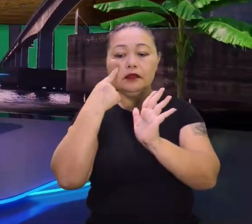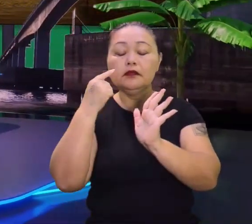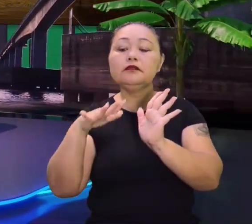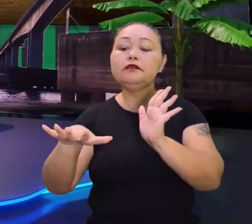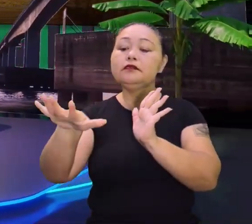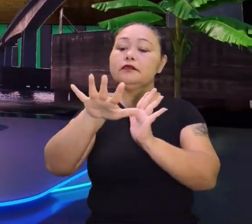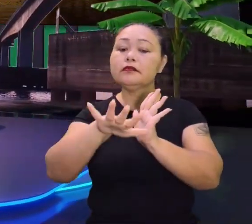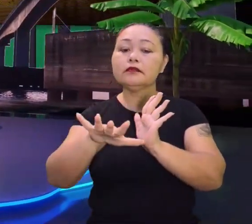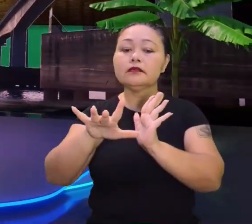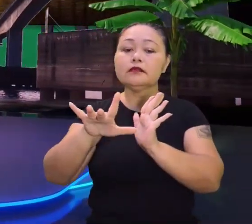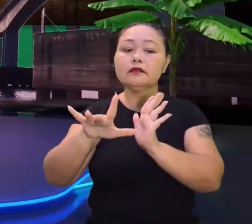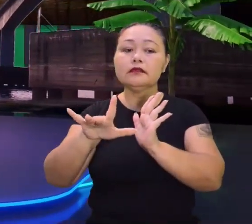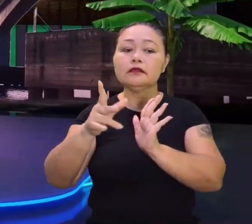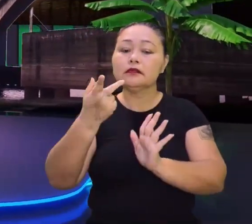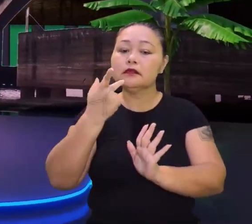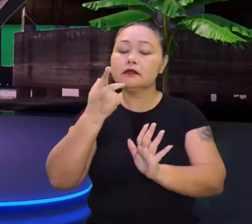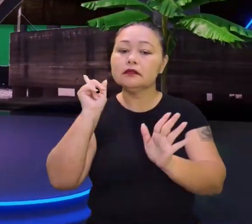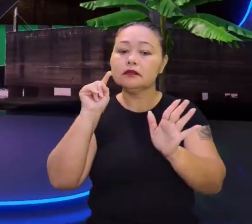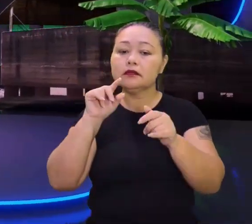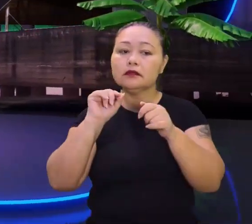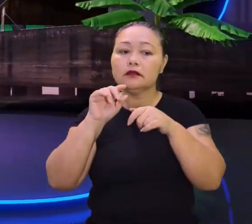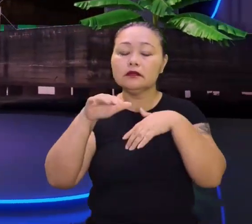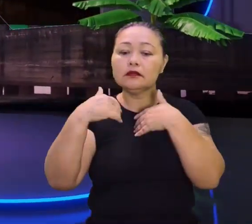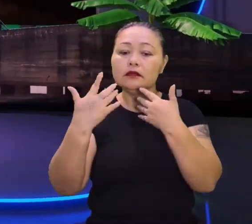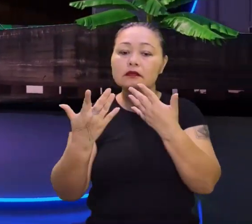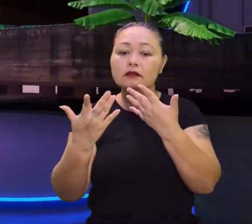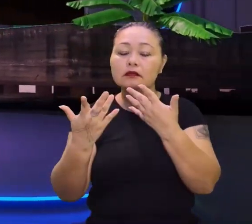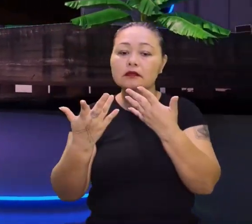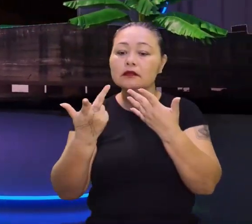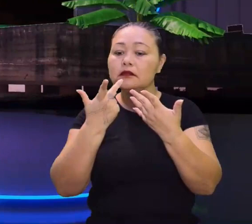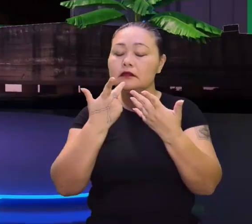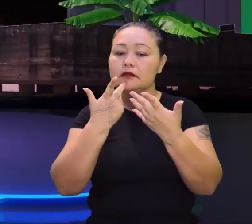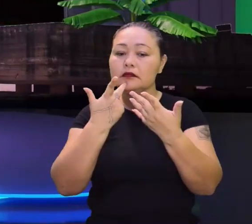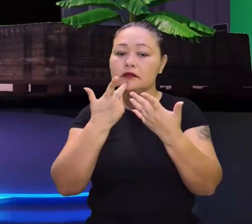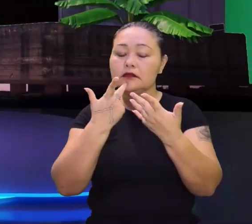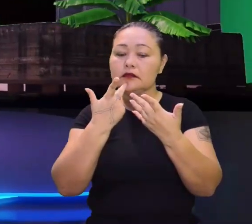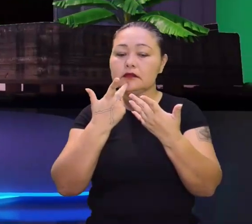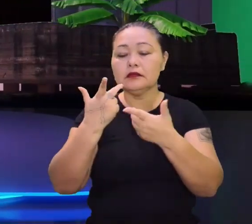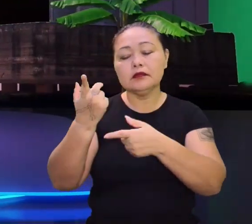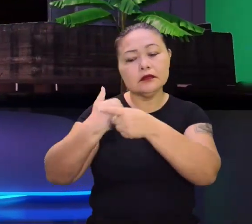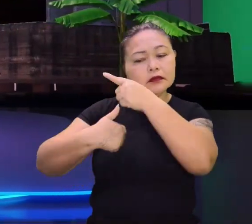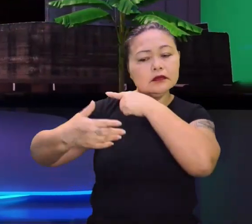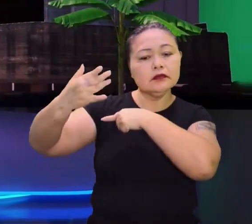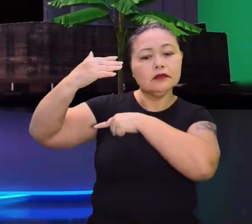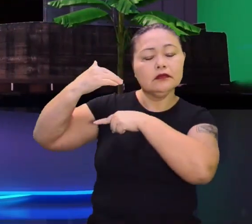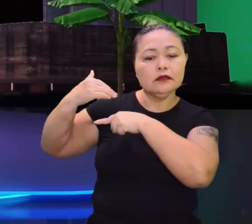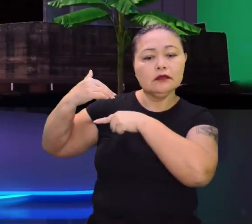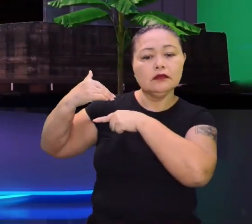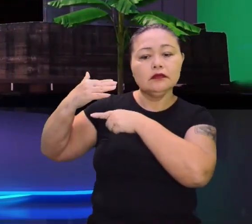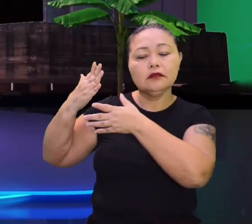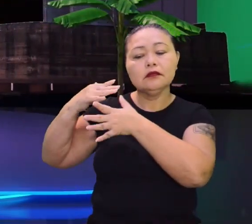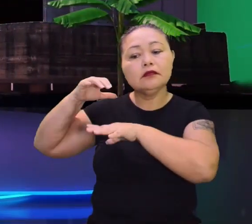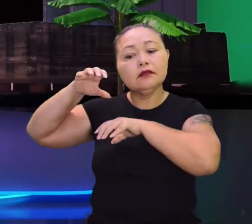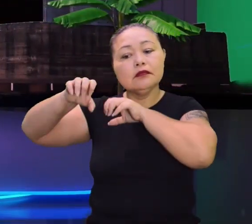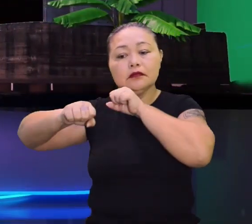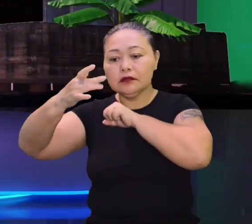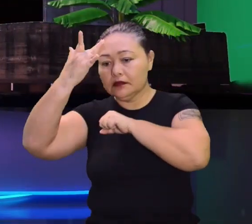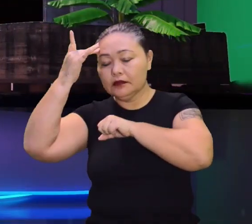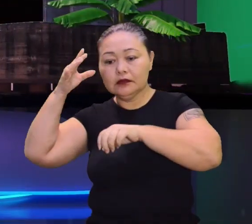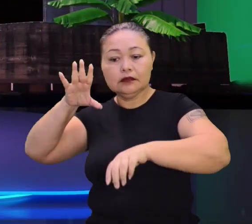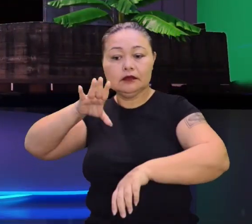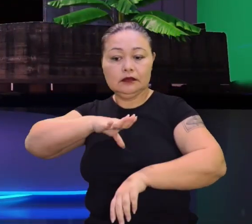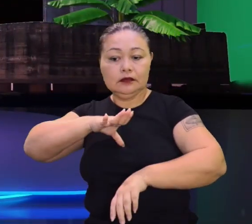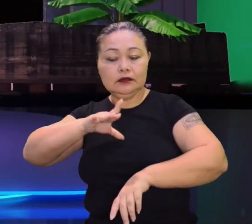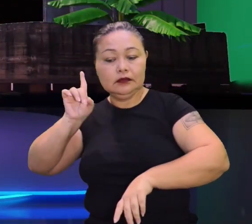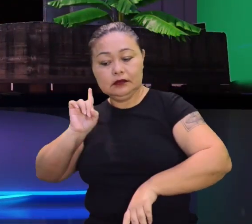Durante a aula. Inclusive, eu fiz uma pequena abordagem dizendo que desde o começo, quando o colonizador, entre